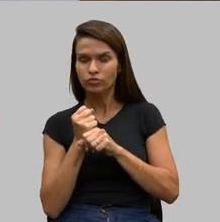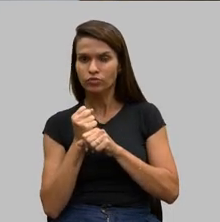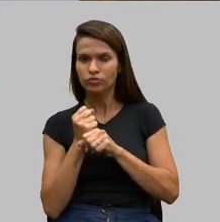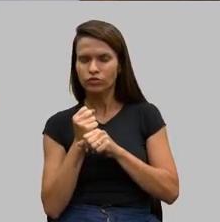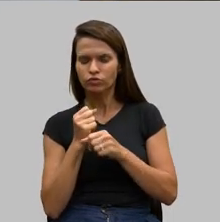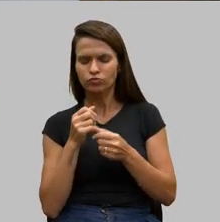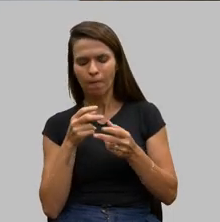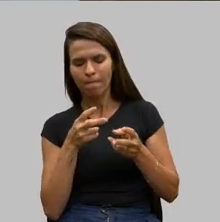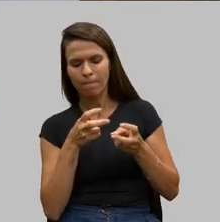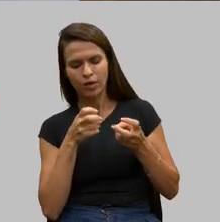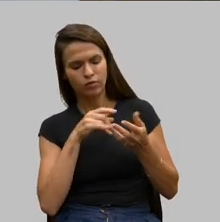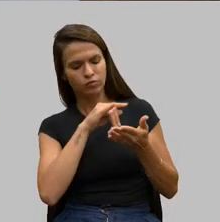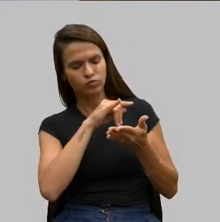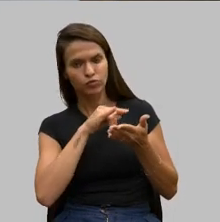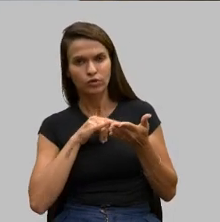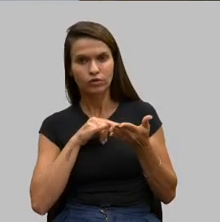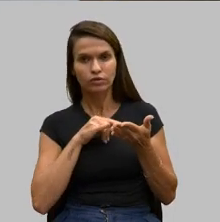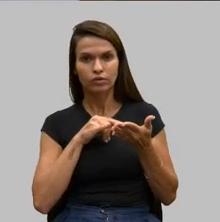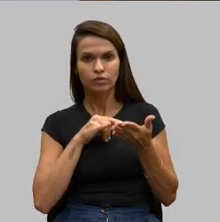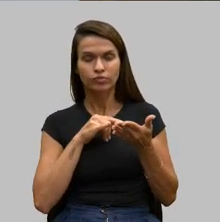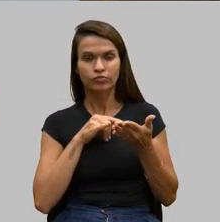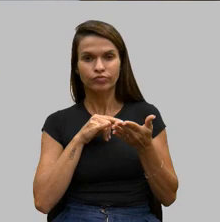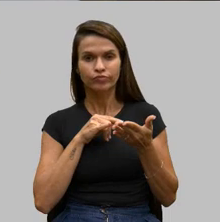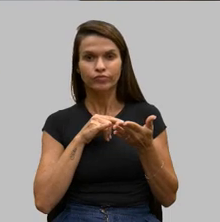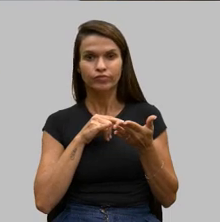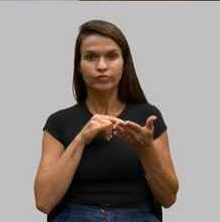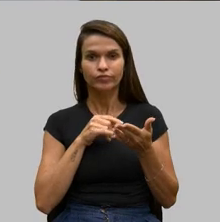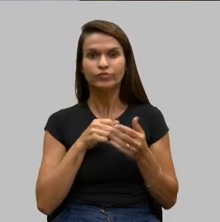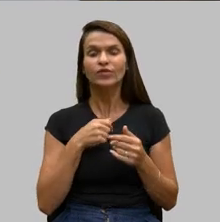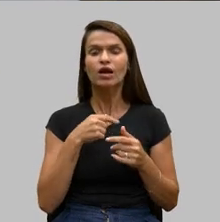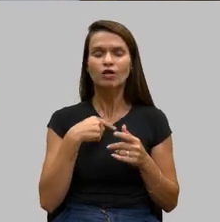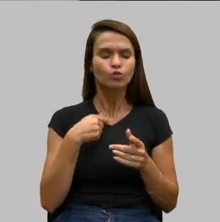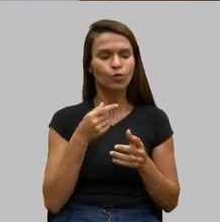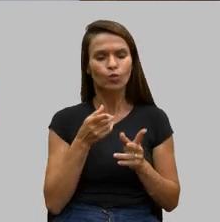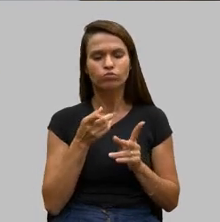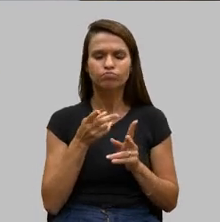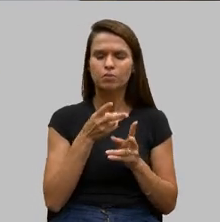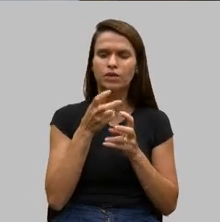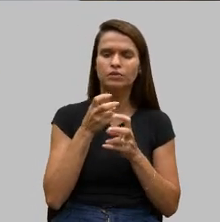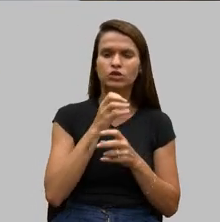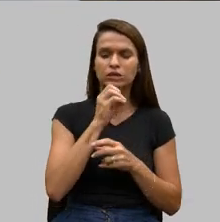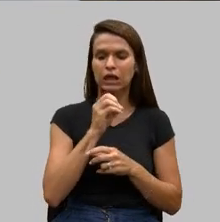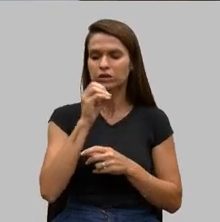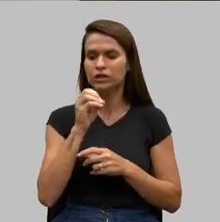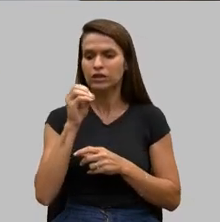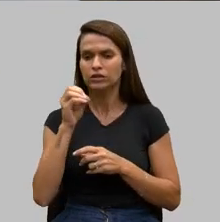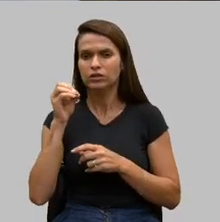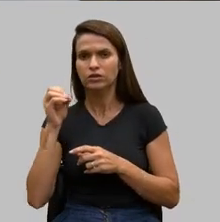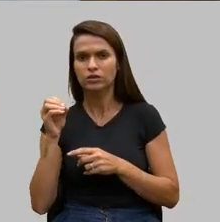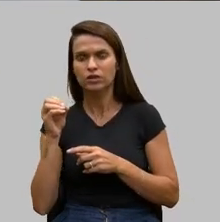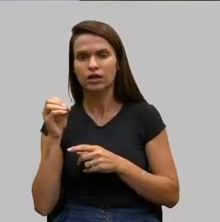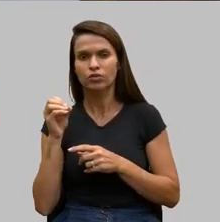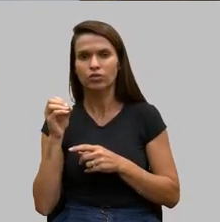fiscais e do outro lado eu eu eu eu pego 0 pra